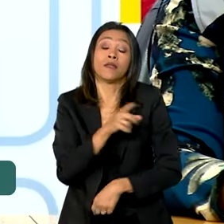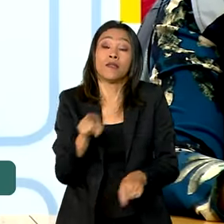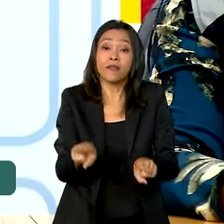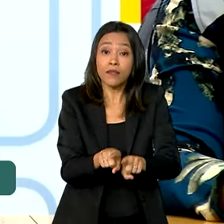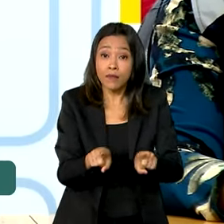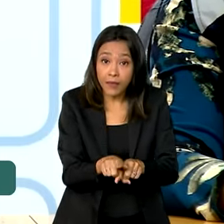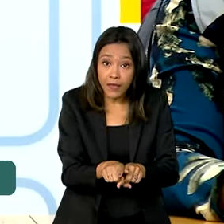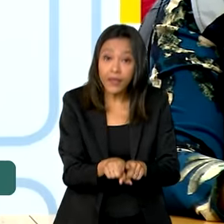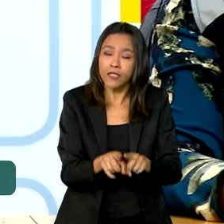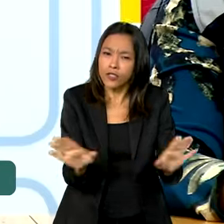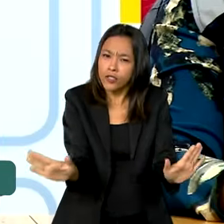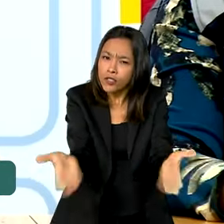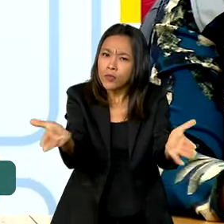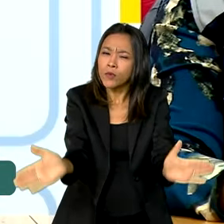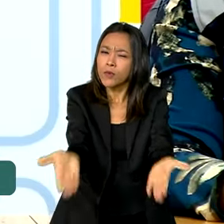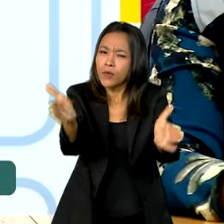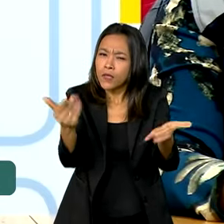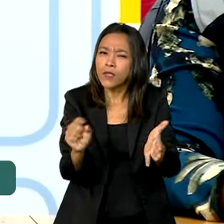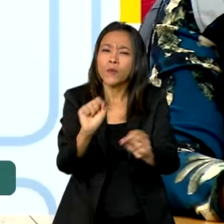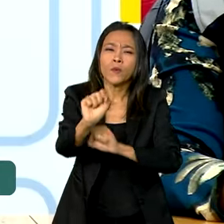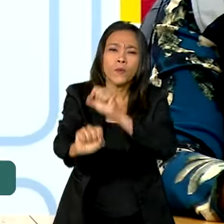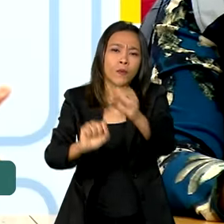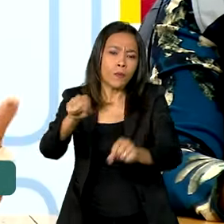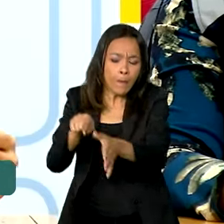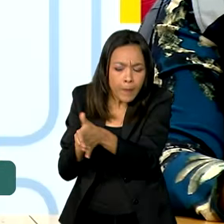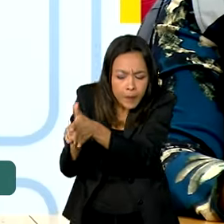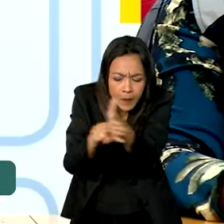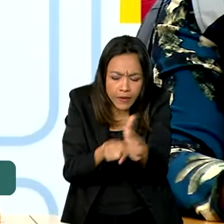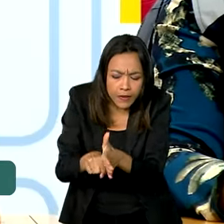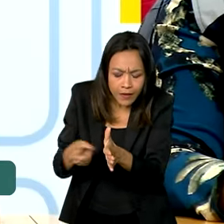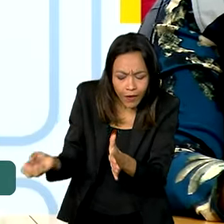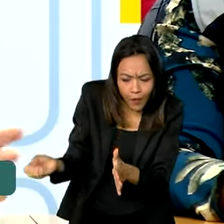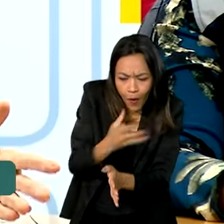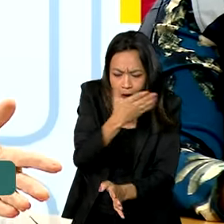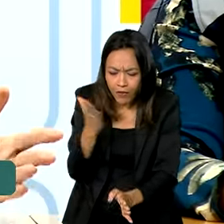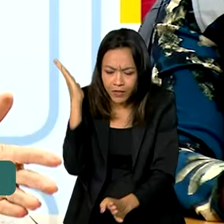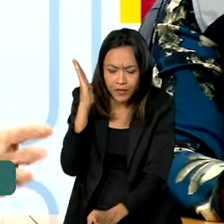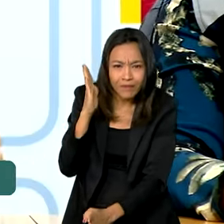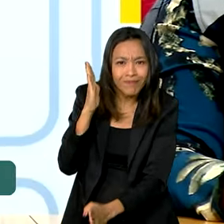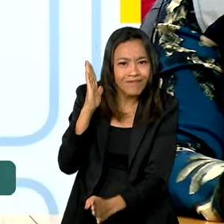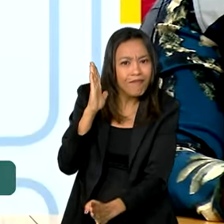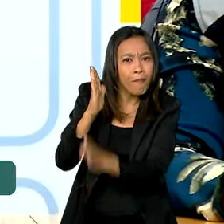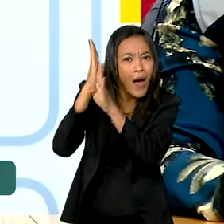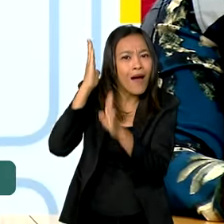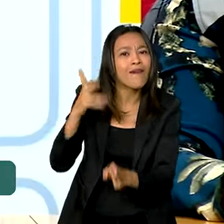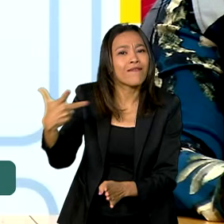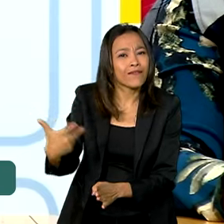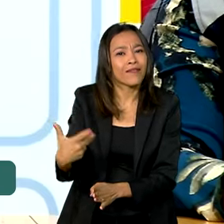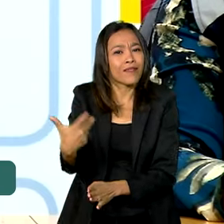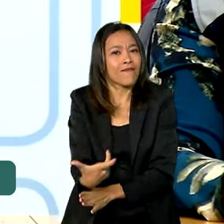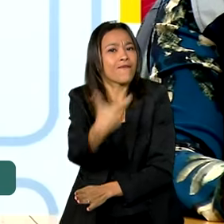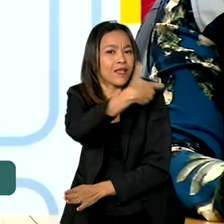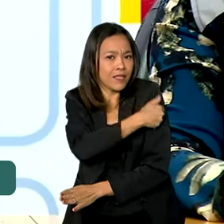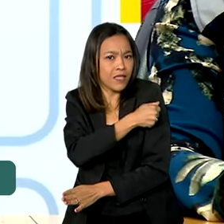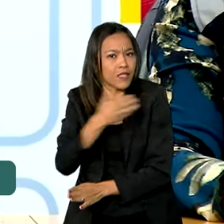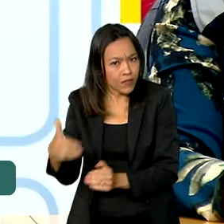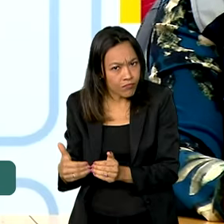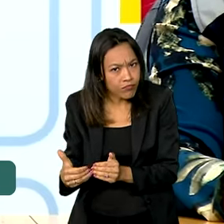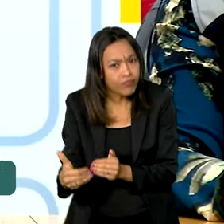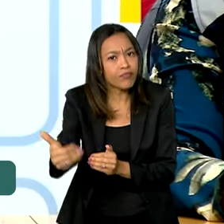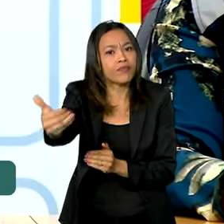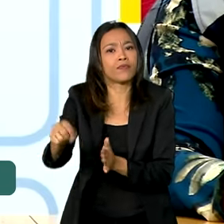tempo, estimulamos as pesquisas para que novas vacinas possam ser